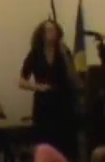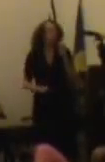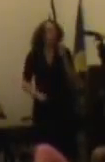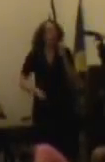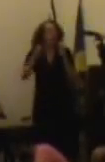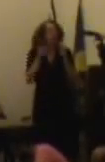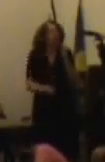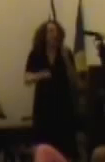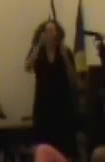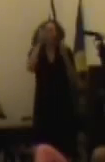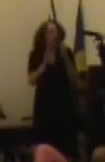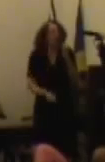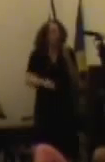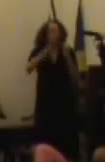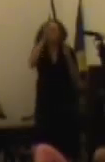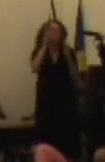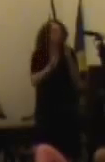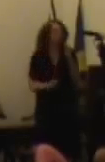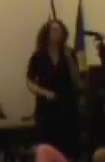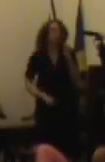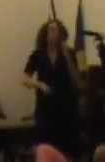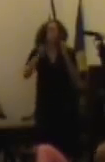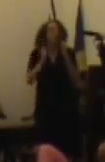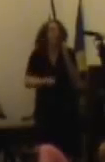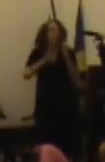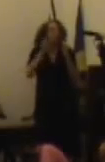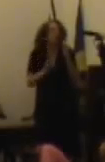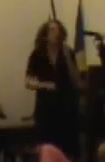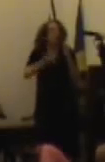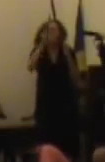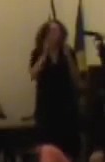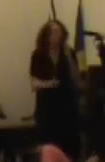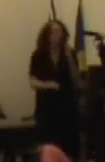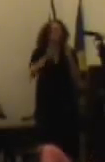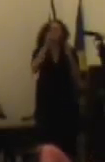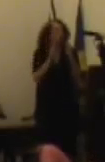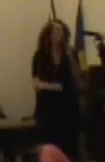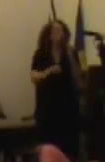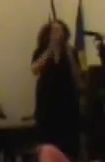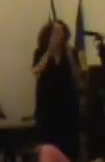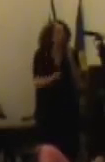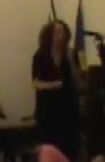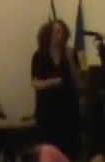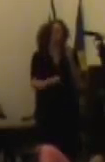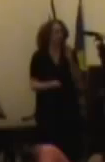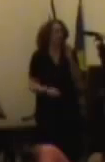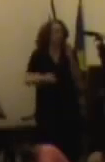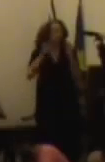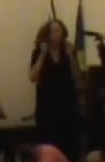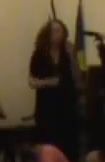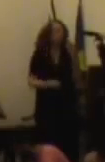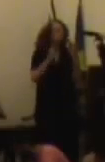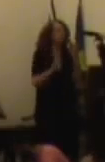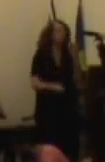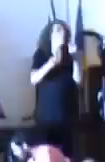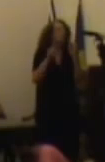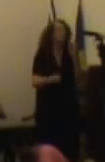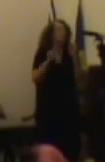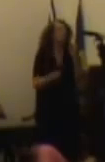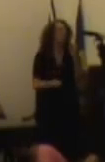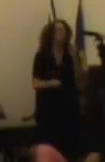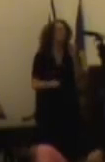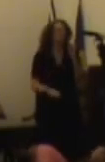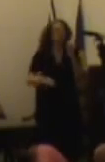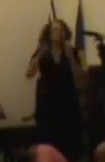sem dúvida nenhuma é a maior representante, é o maior partido do sistema. Mas eu tenho